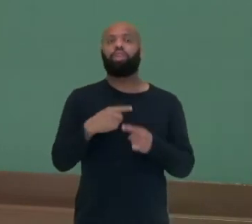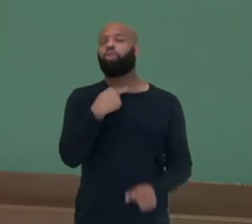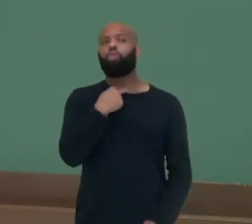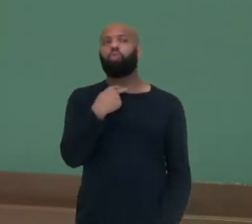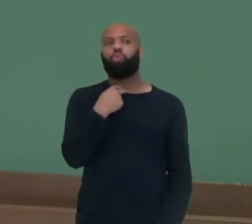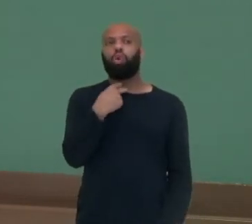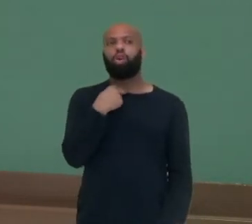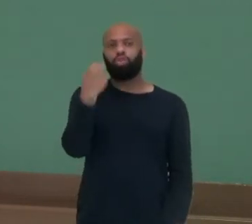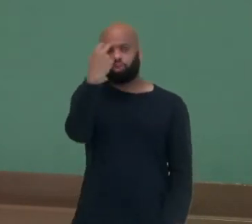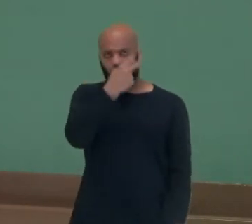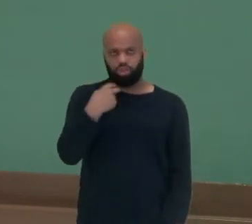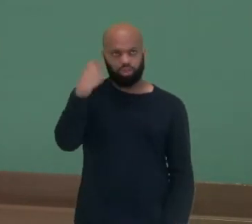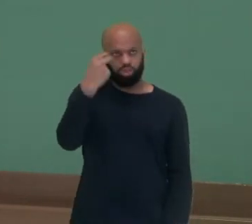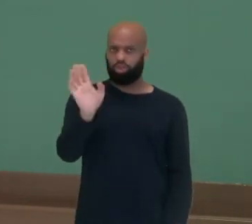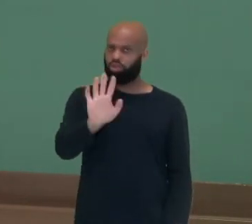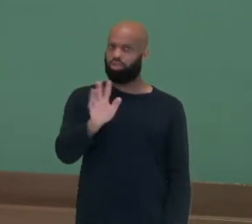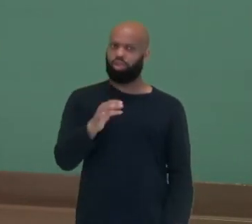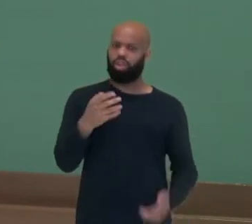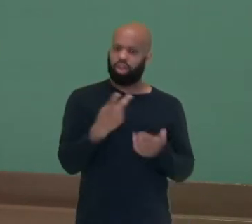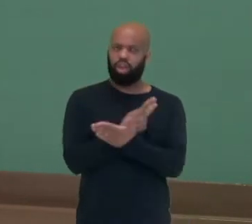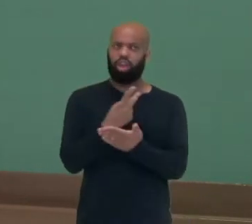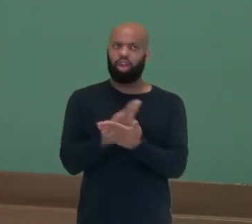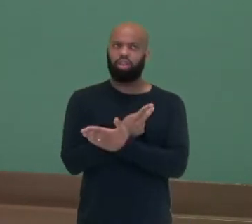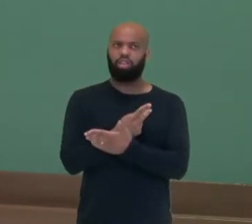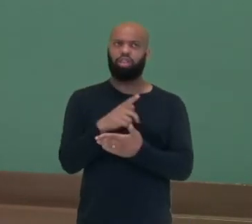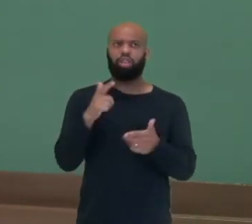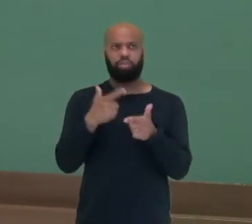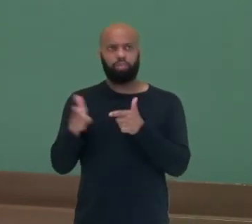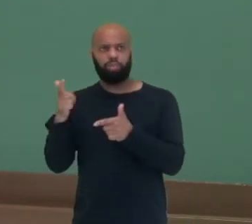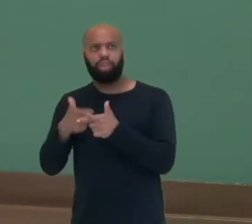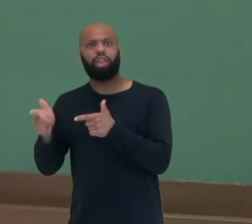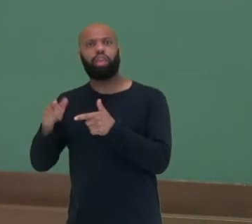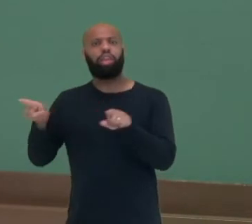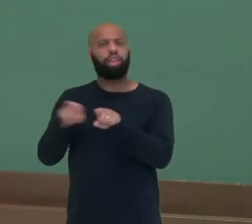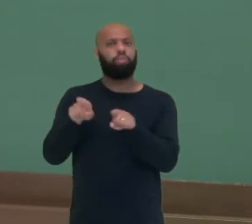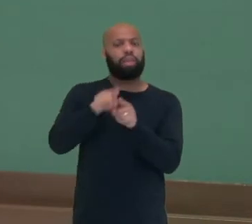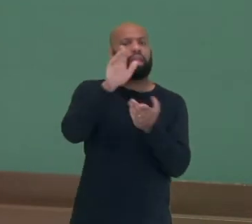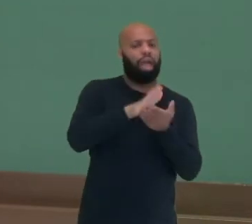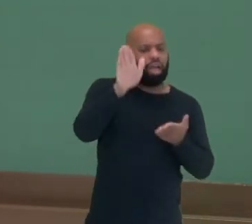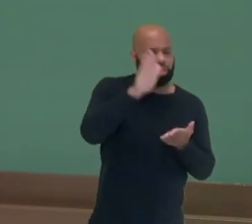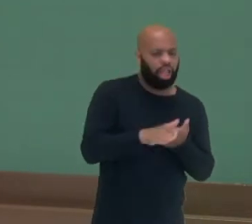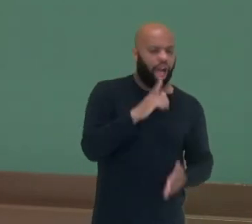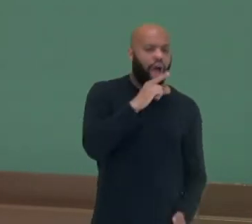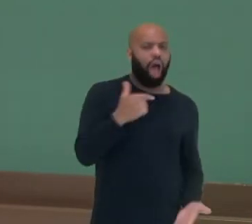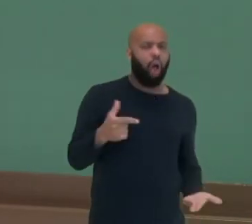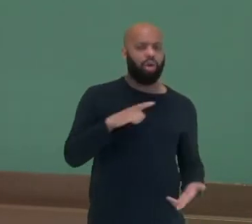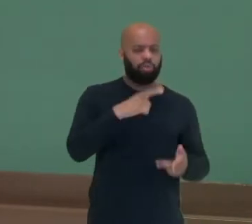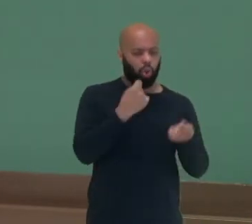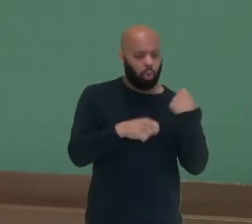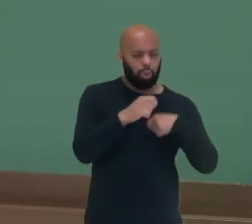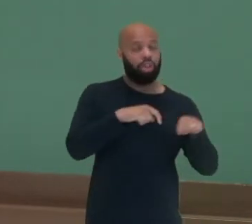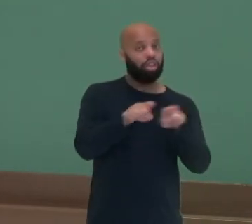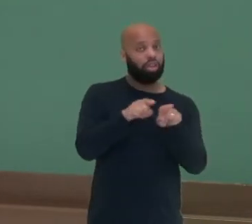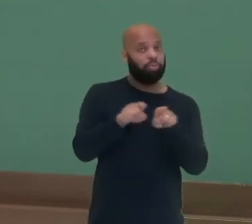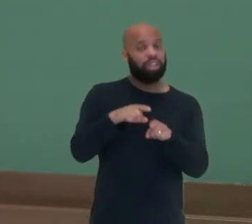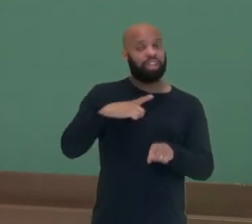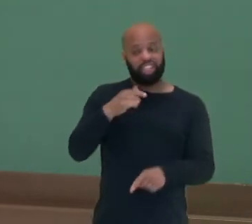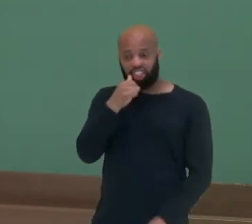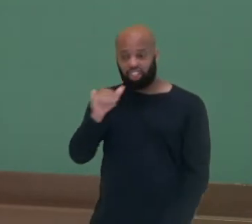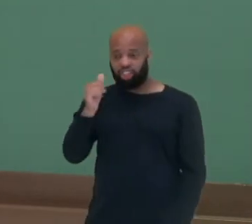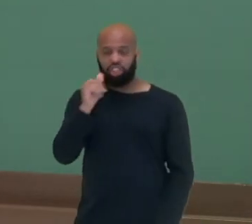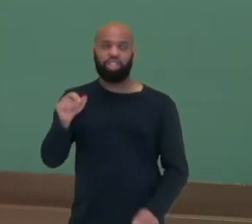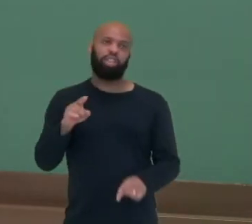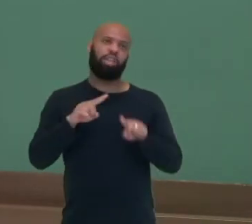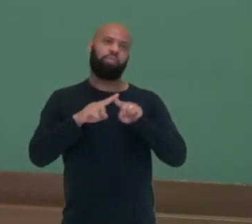ligado tanto tempo. Banhos curtos, questão da água, economia da água e da energia elétrica. Só que essa pessoa toma banho